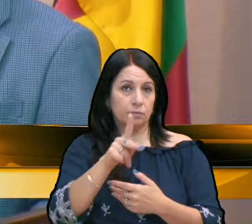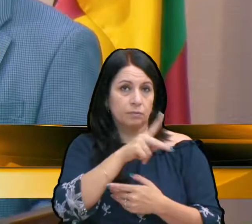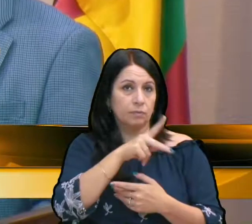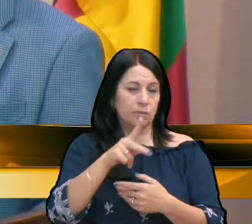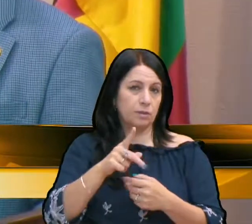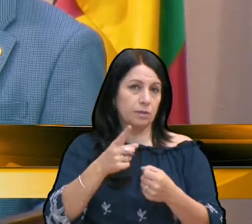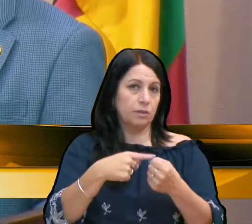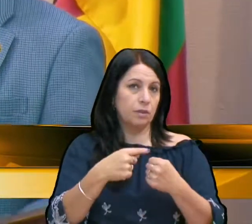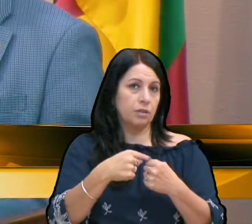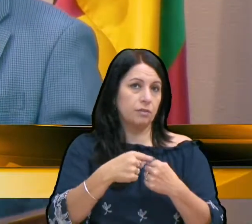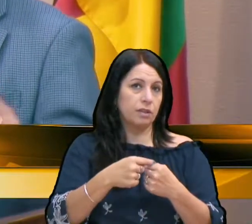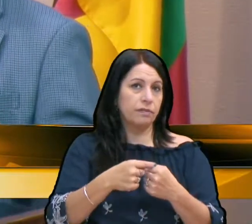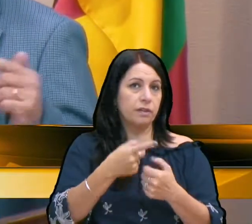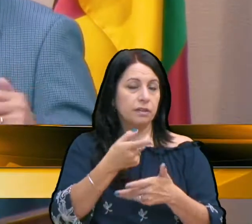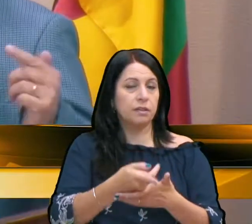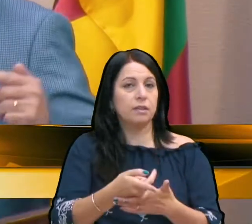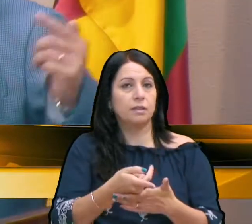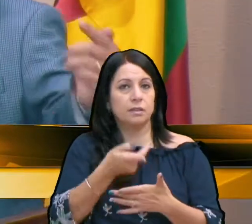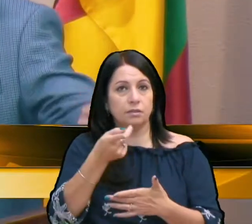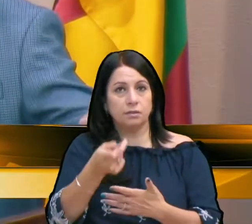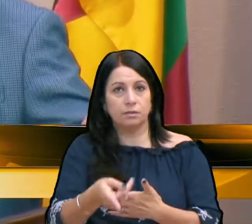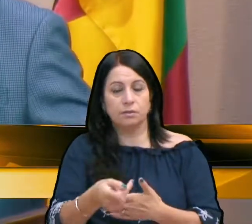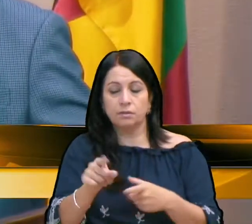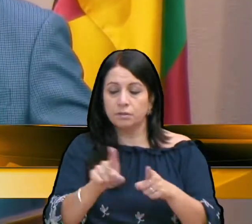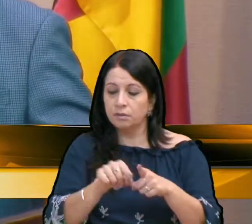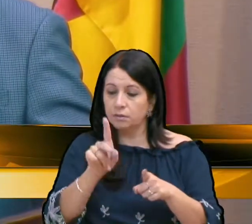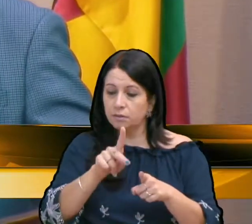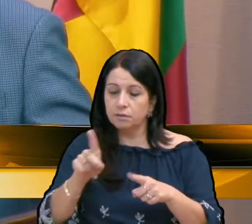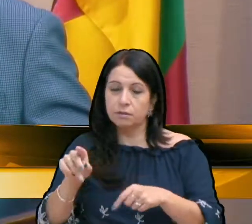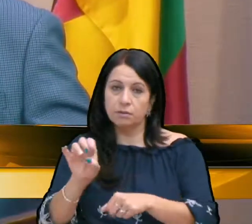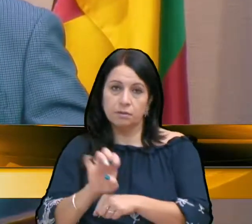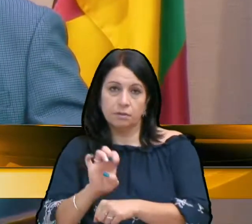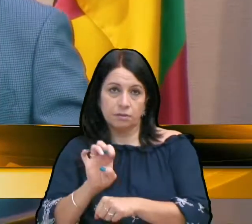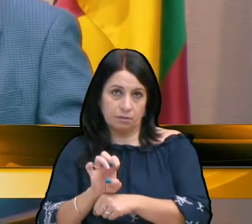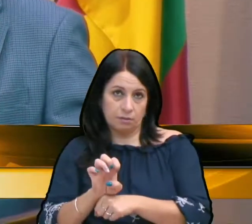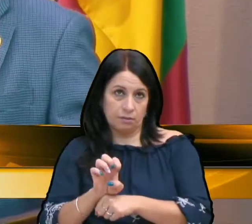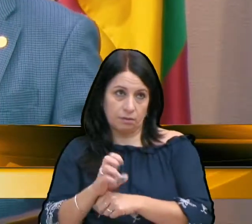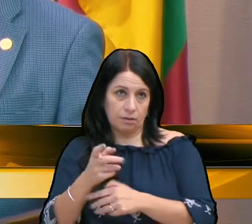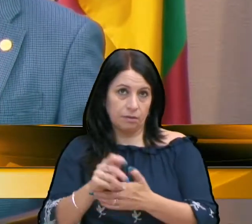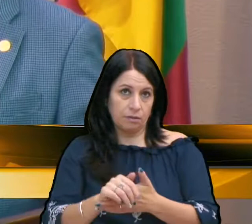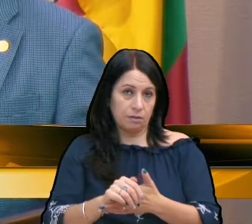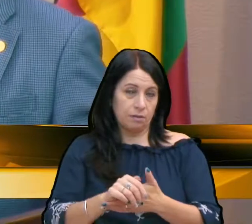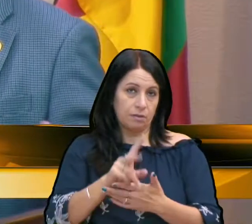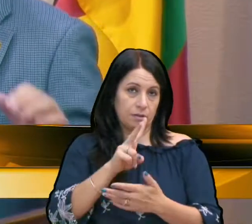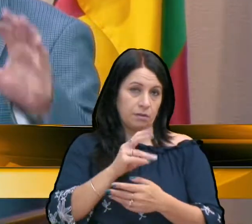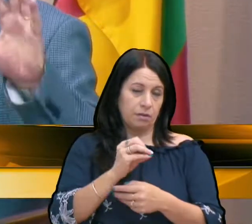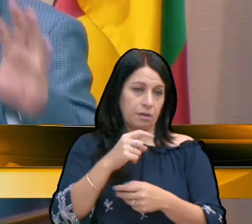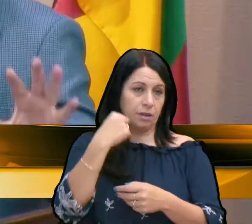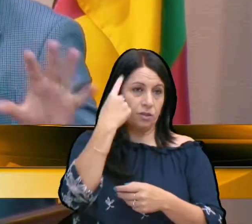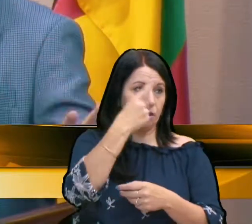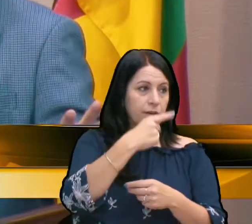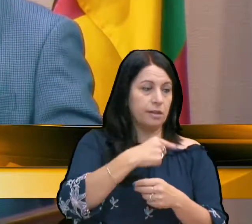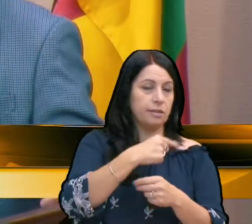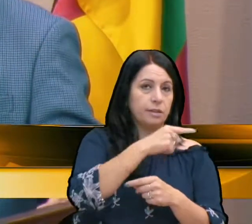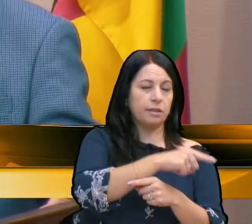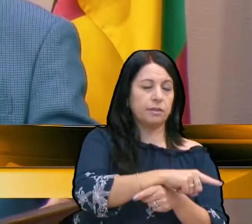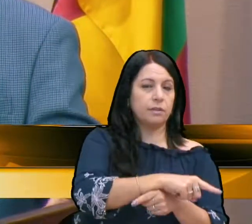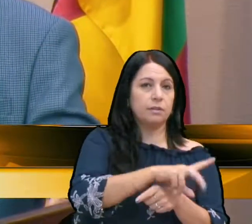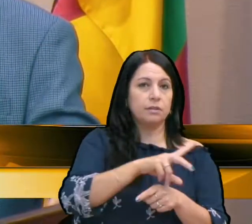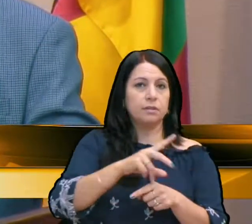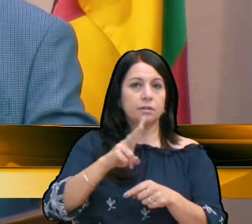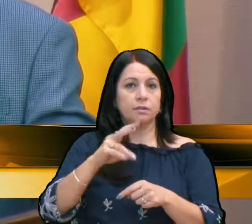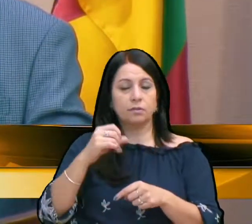professoras do município e que também são professoras do estado. Elas têm 20 horas no município e 20 horas no